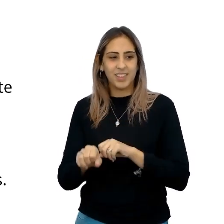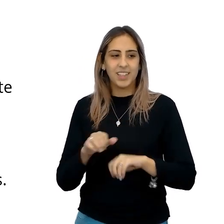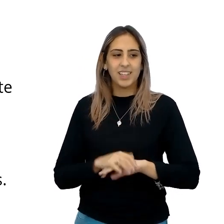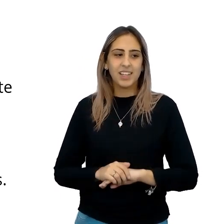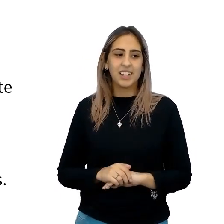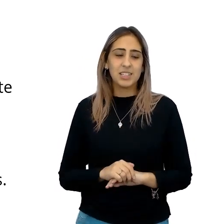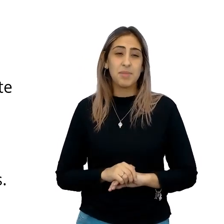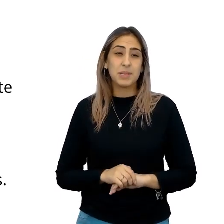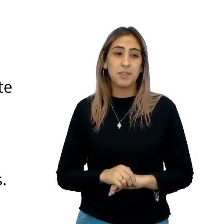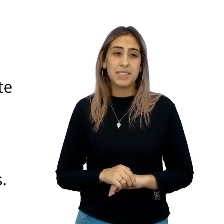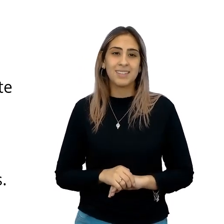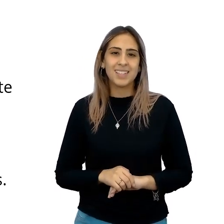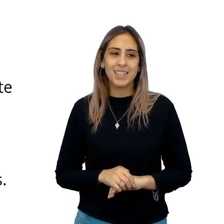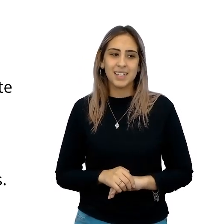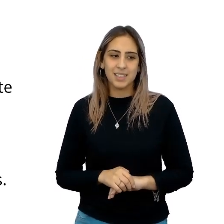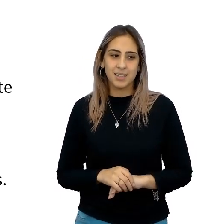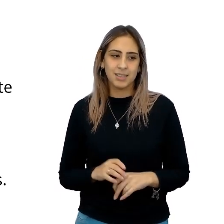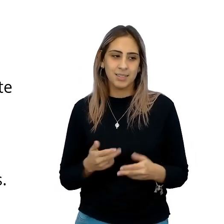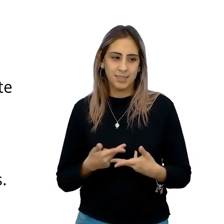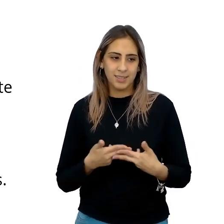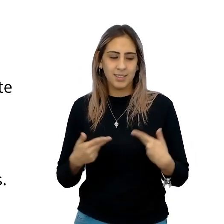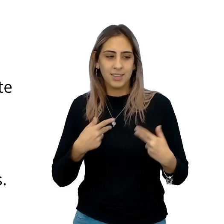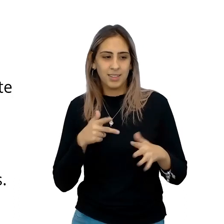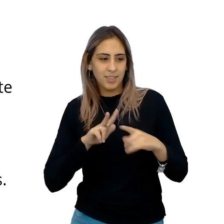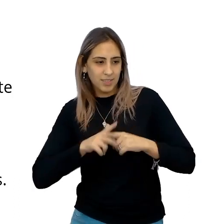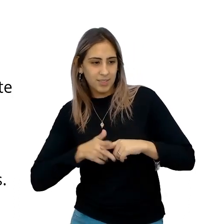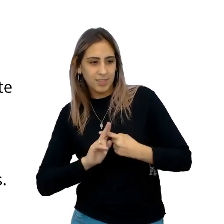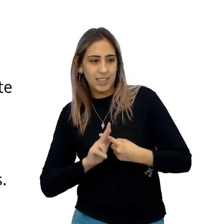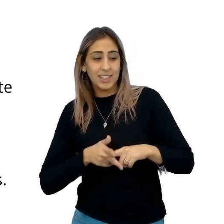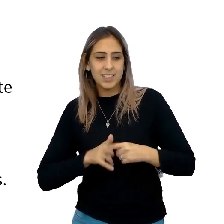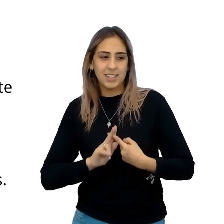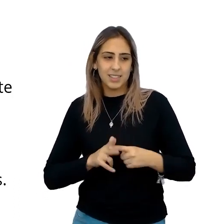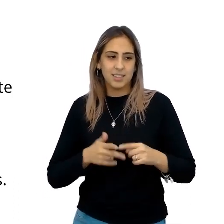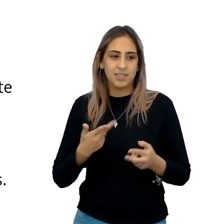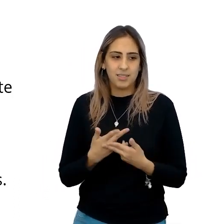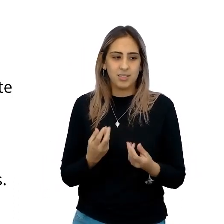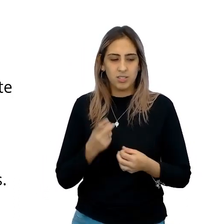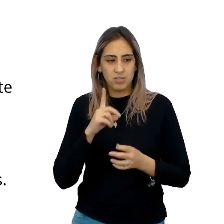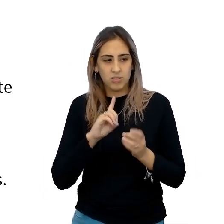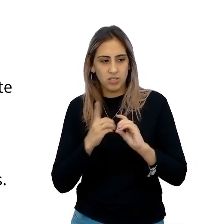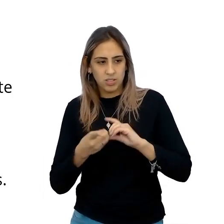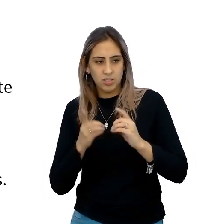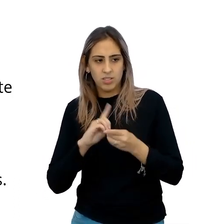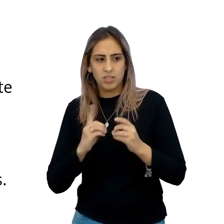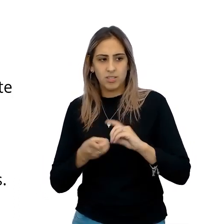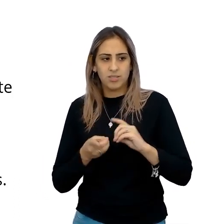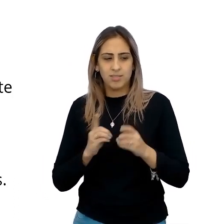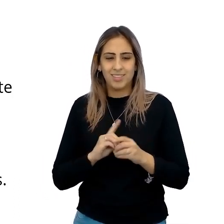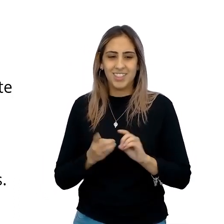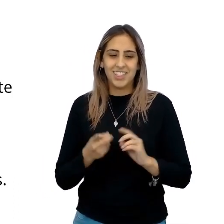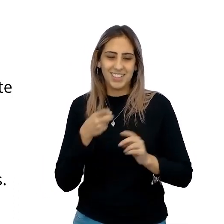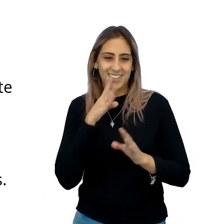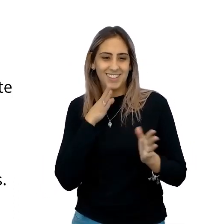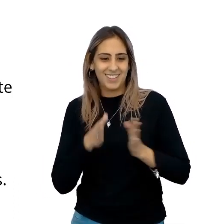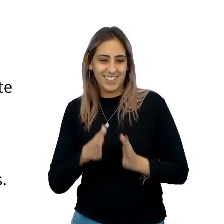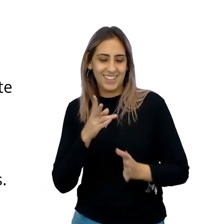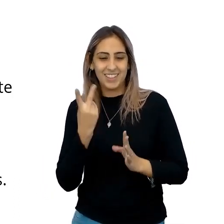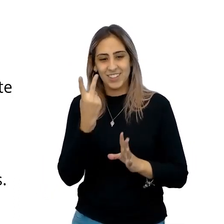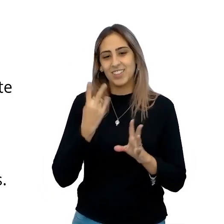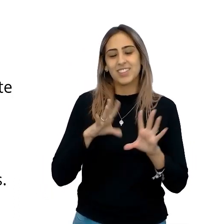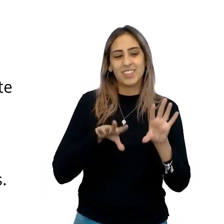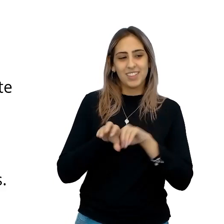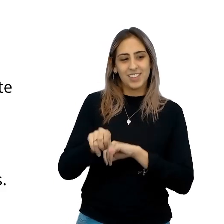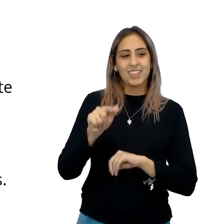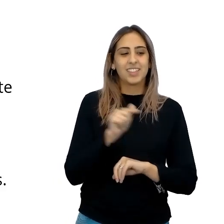também temos sugestões de metodologias e ferramentas didáticas, tá bem? Na interconexão entre essas duas